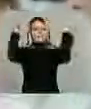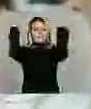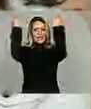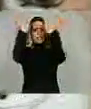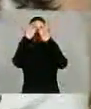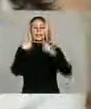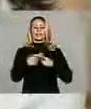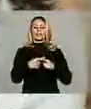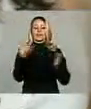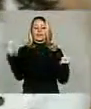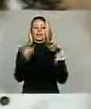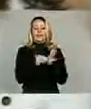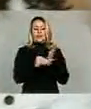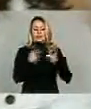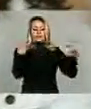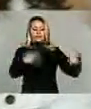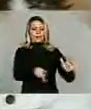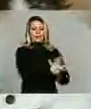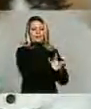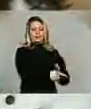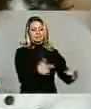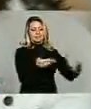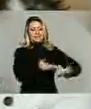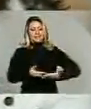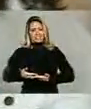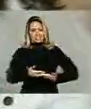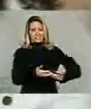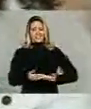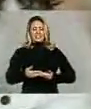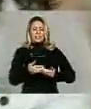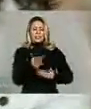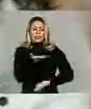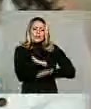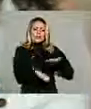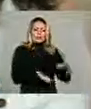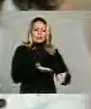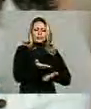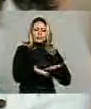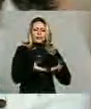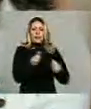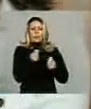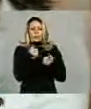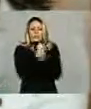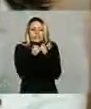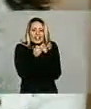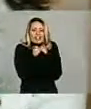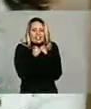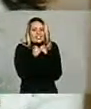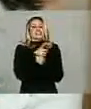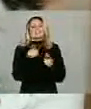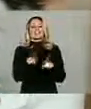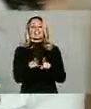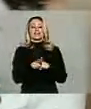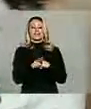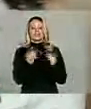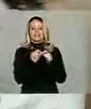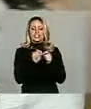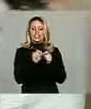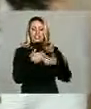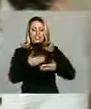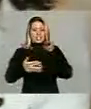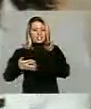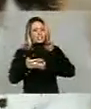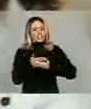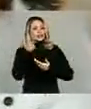de incubadoras, ele procurou uma forma de aquecer esses meninos, de conseguir fazer com que esses meninos